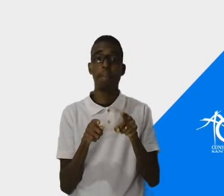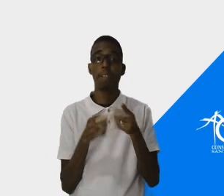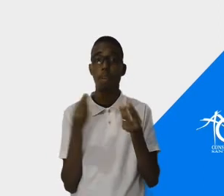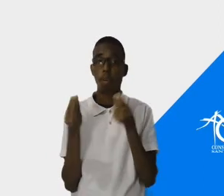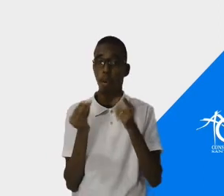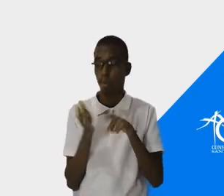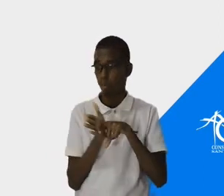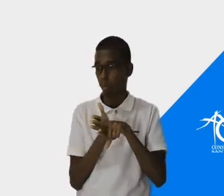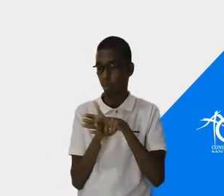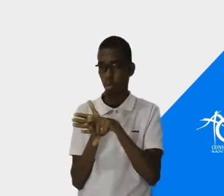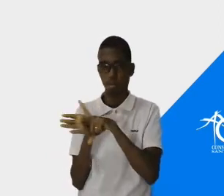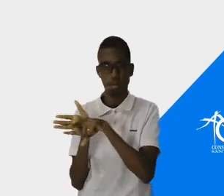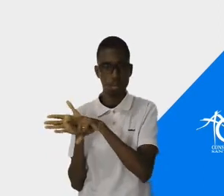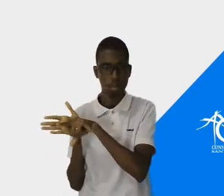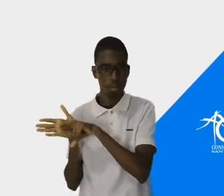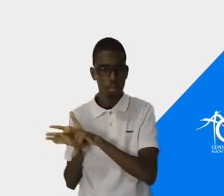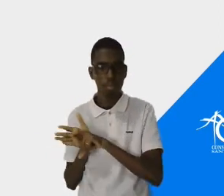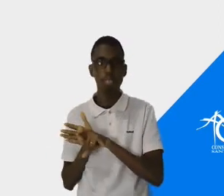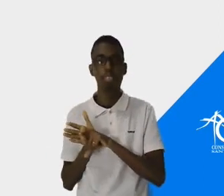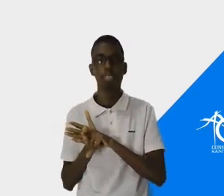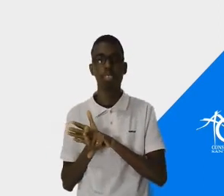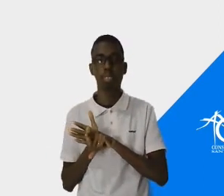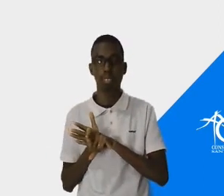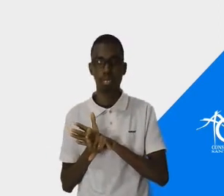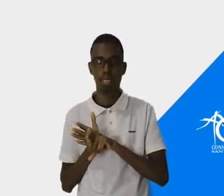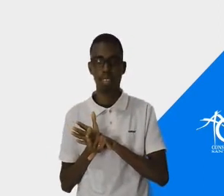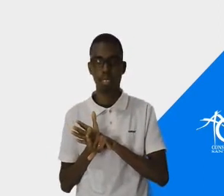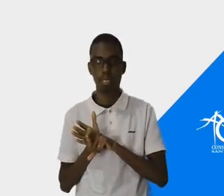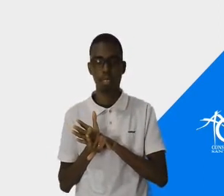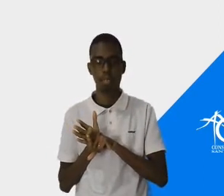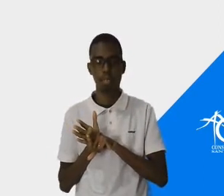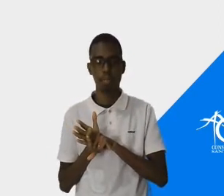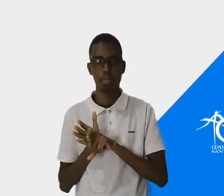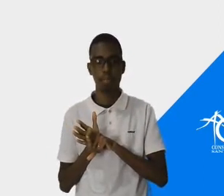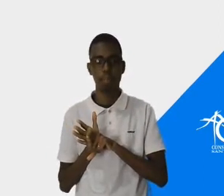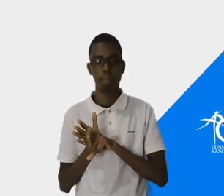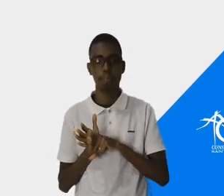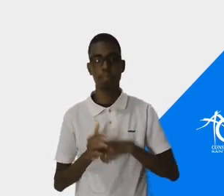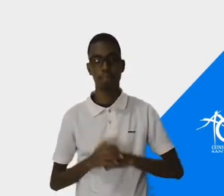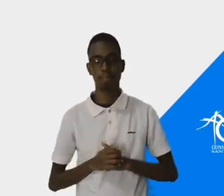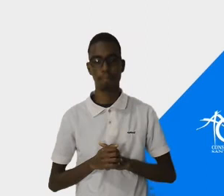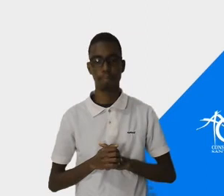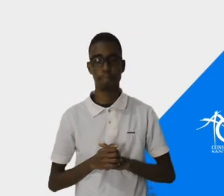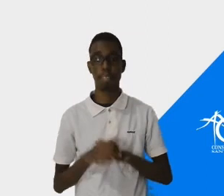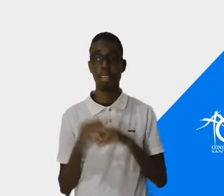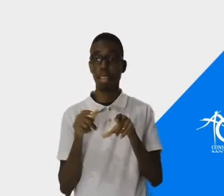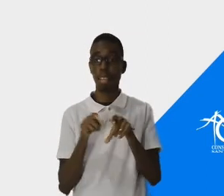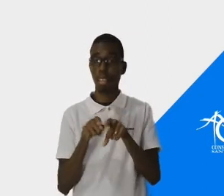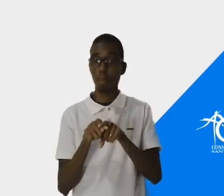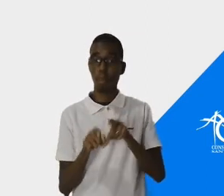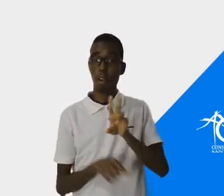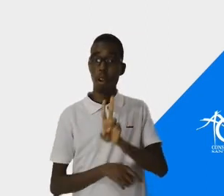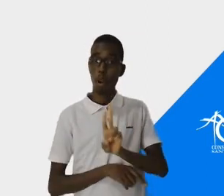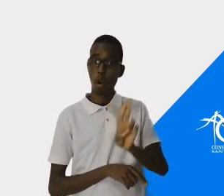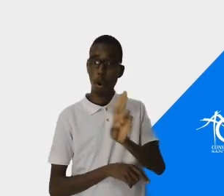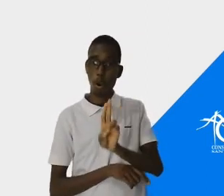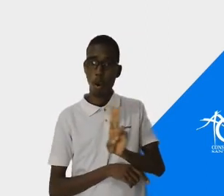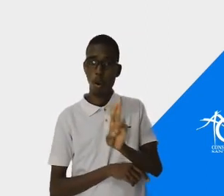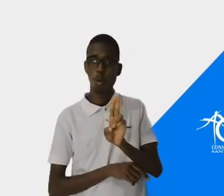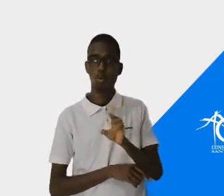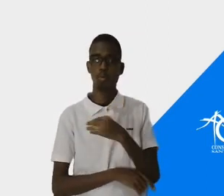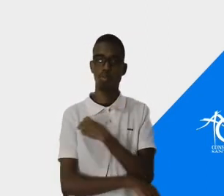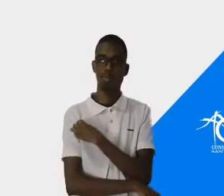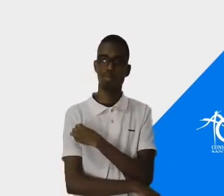na indicação de intervenções futuras, né? O uso e abuso de substâncias, que